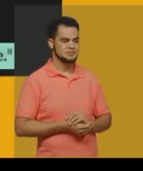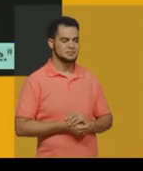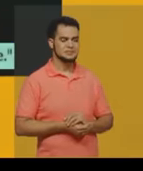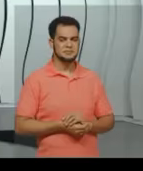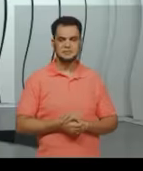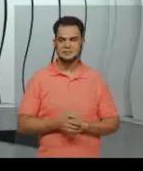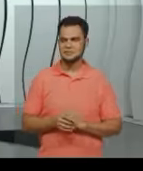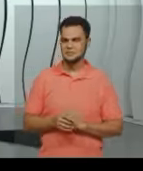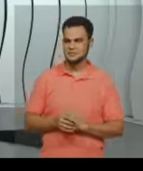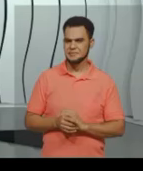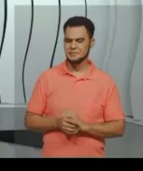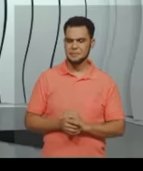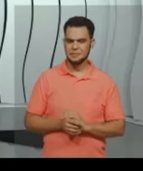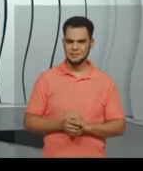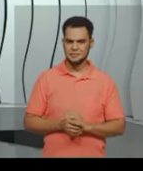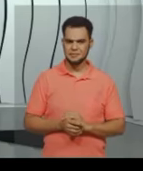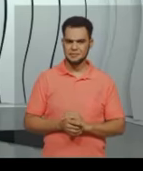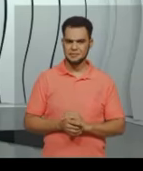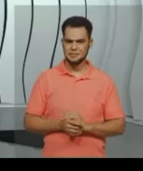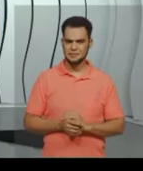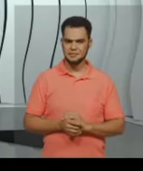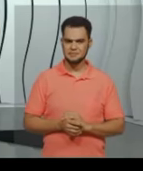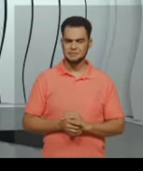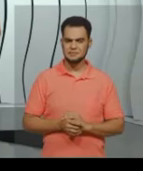grown-ups don't pay attention to me.